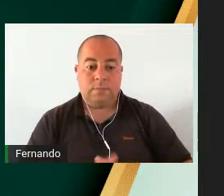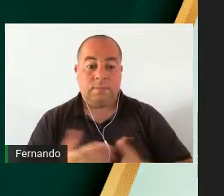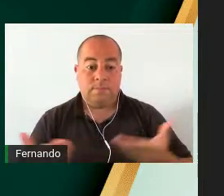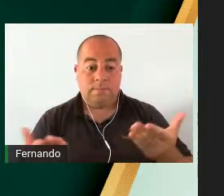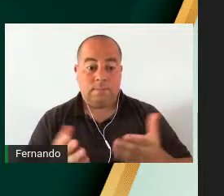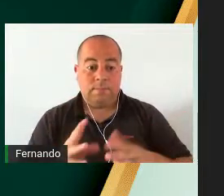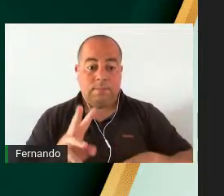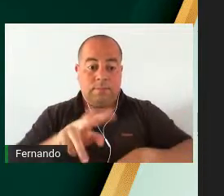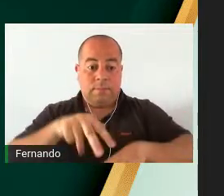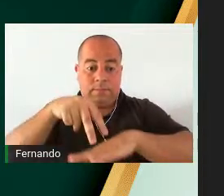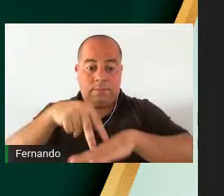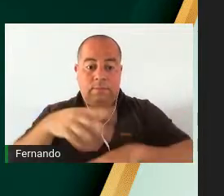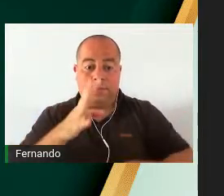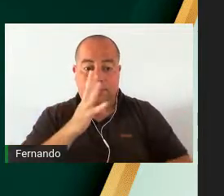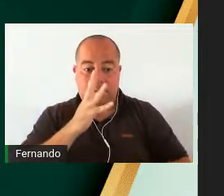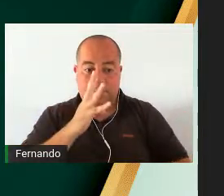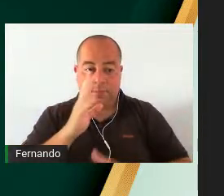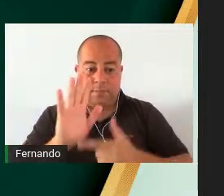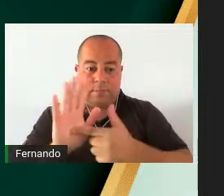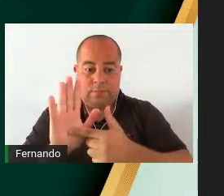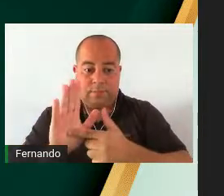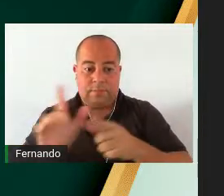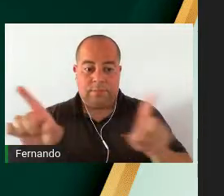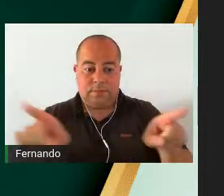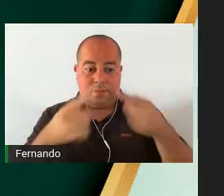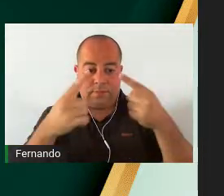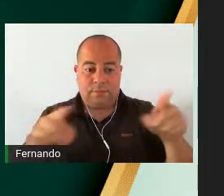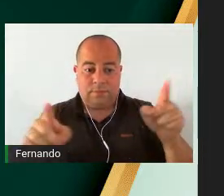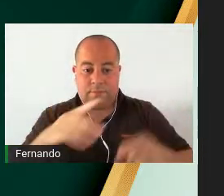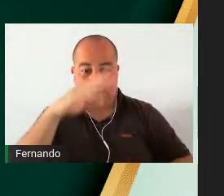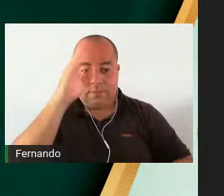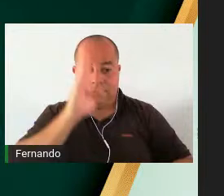respeito, assistirmos o vídeo do Hino Nacional Brasileiro.